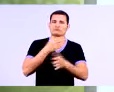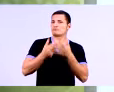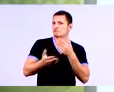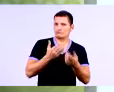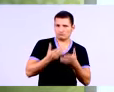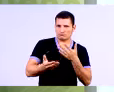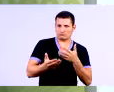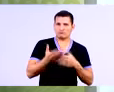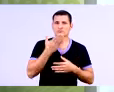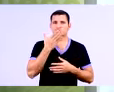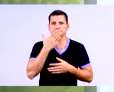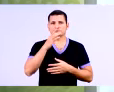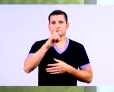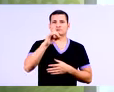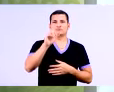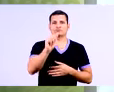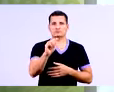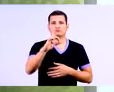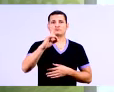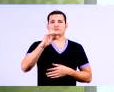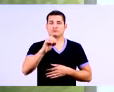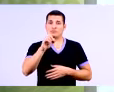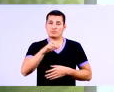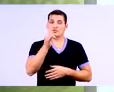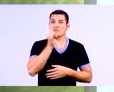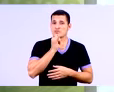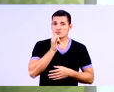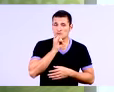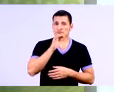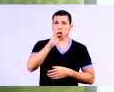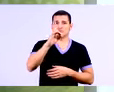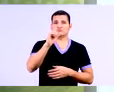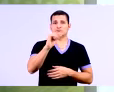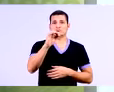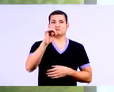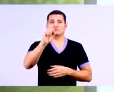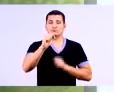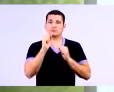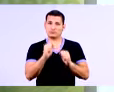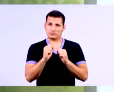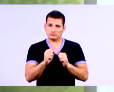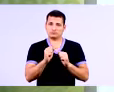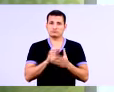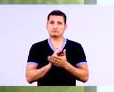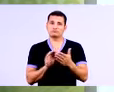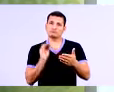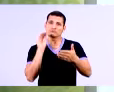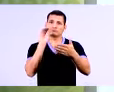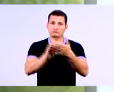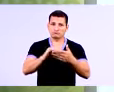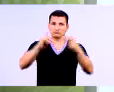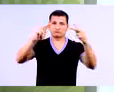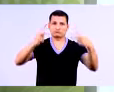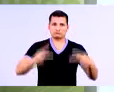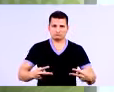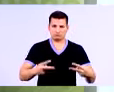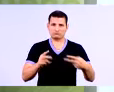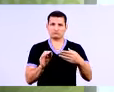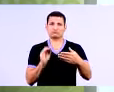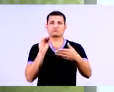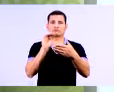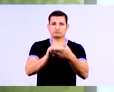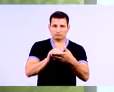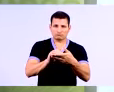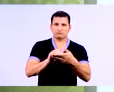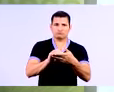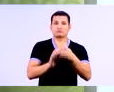dado. Esses são exemplos de dados que podem ser inseridos via HTML, via um input,